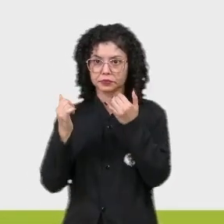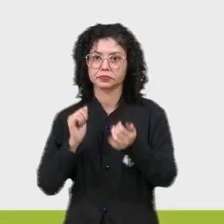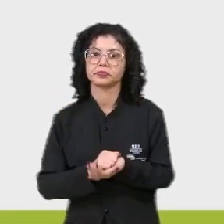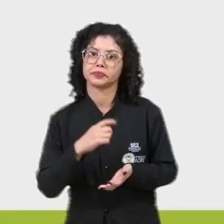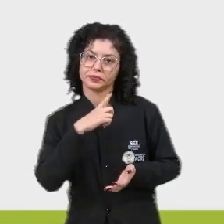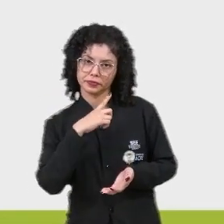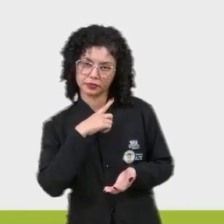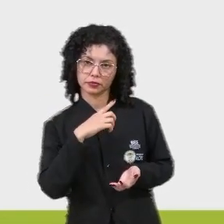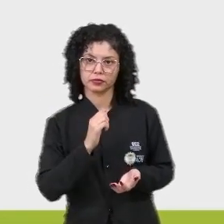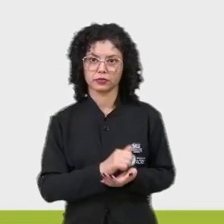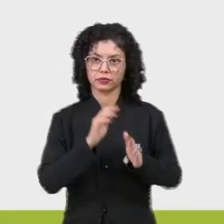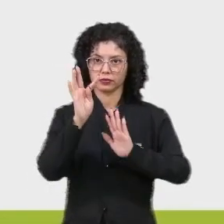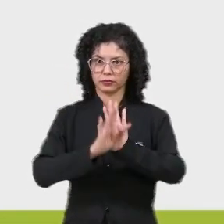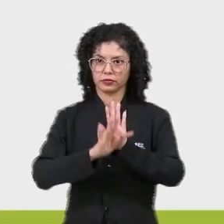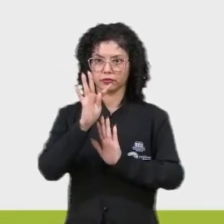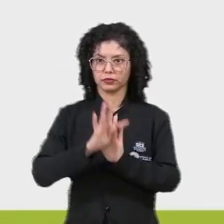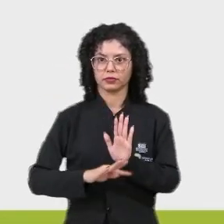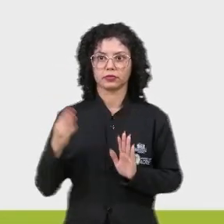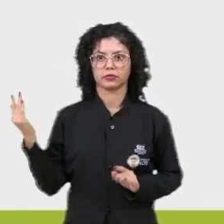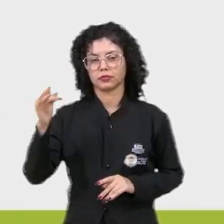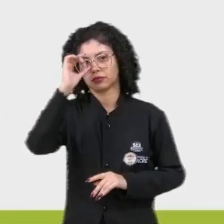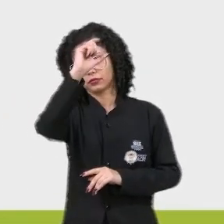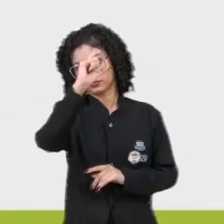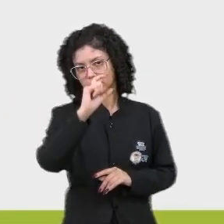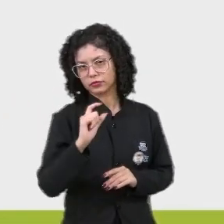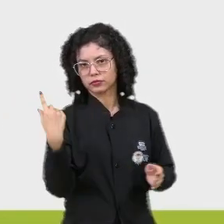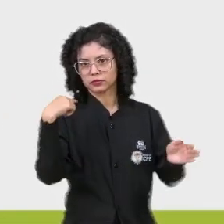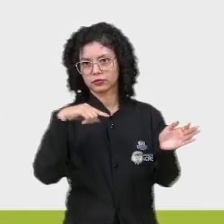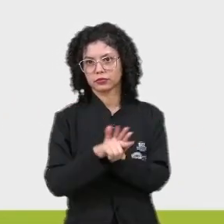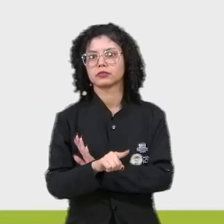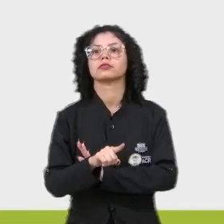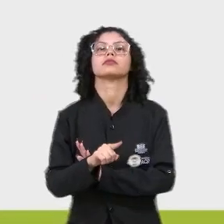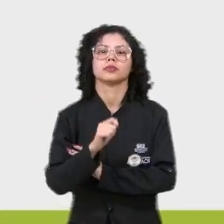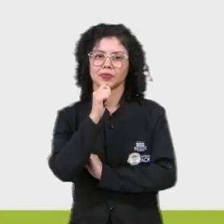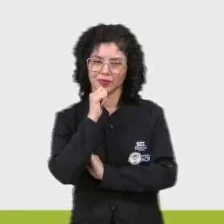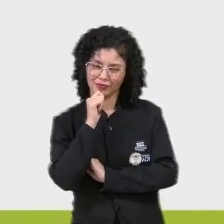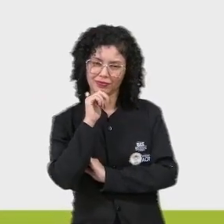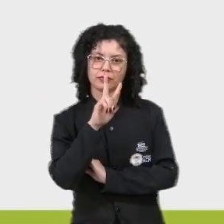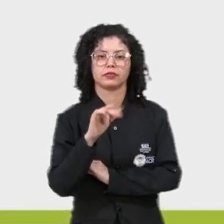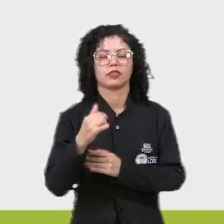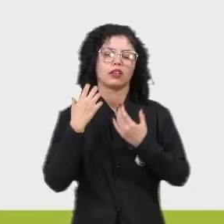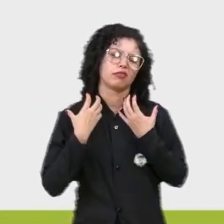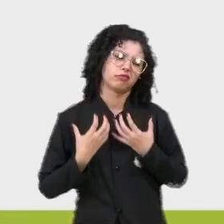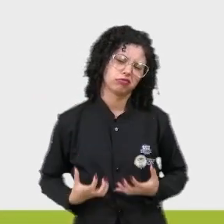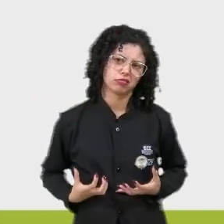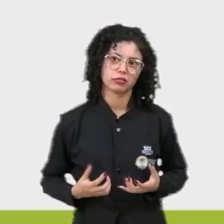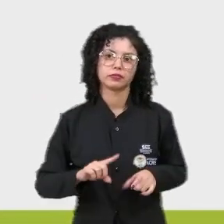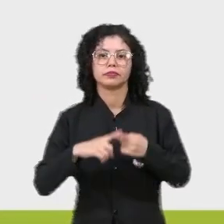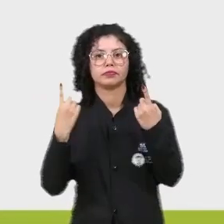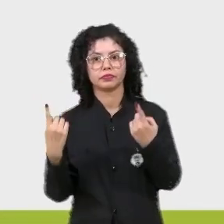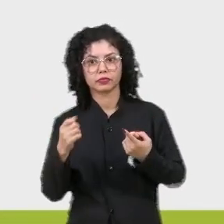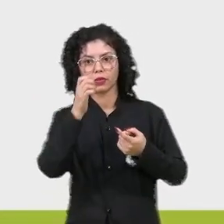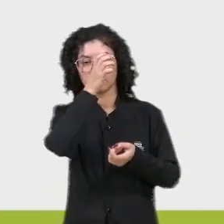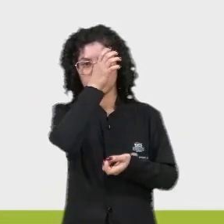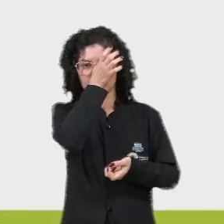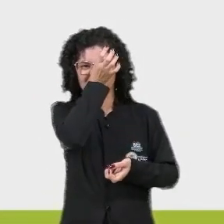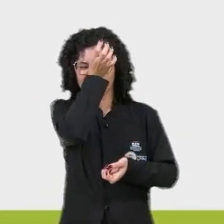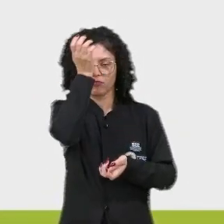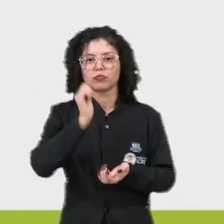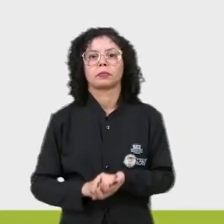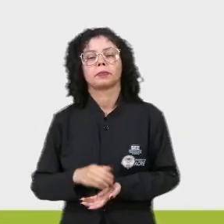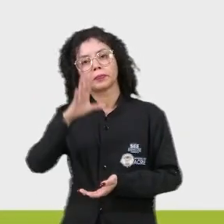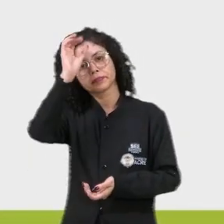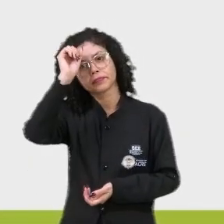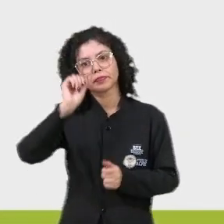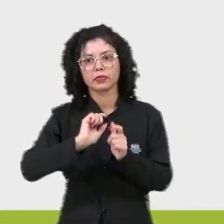que tem em cada uma das questões, obviamente, vai lhe cansar. Mas aprenda o